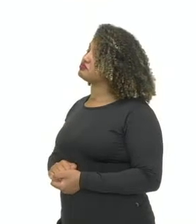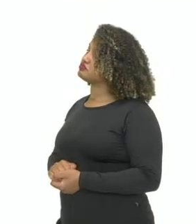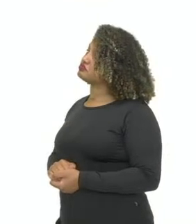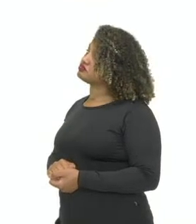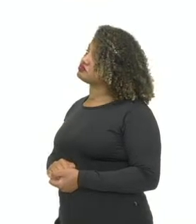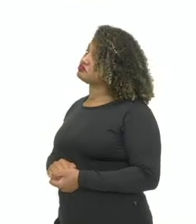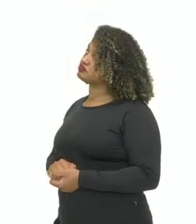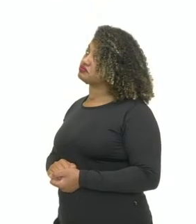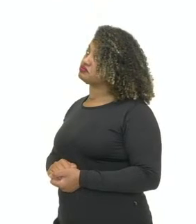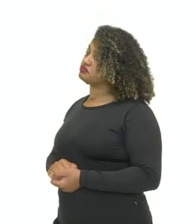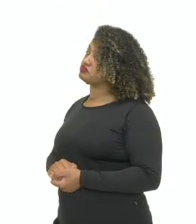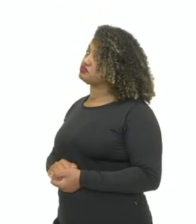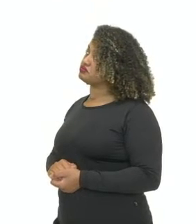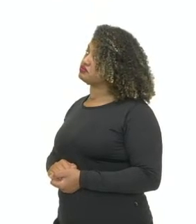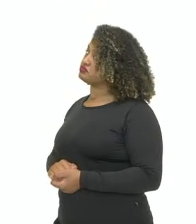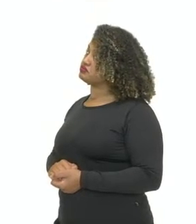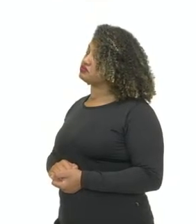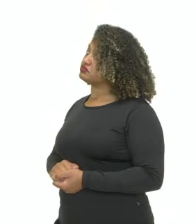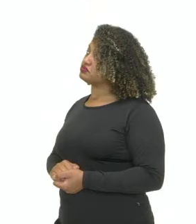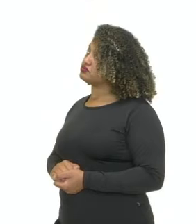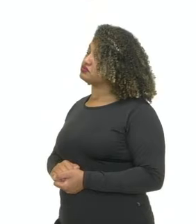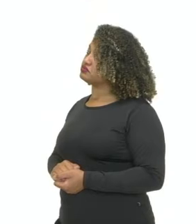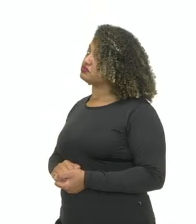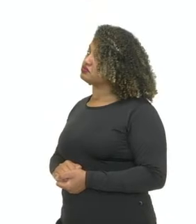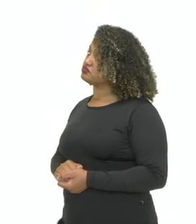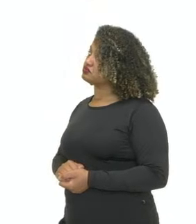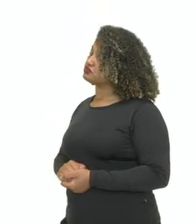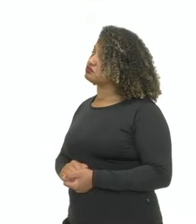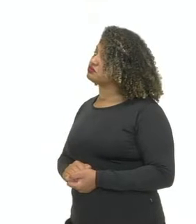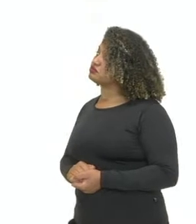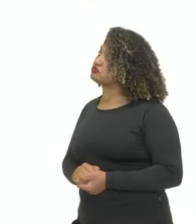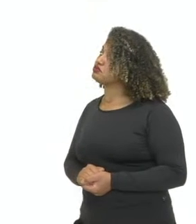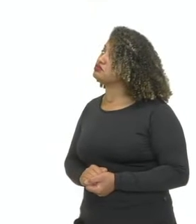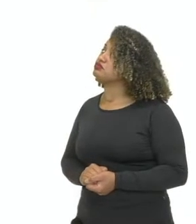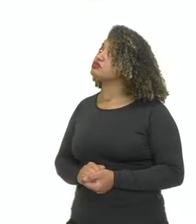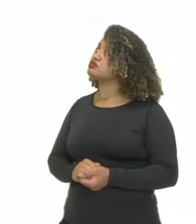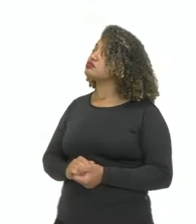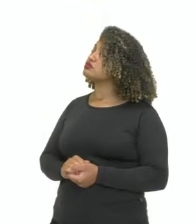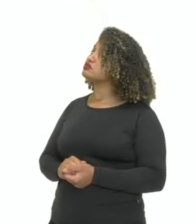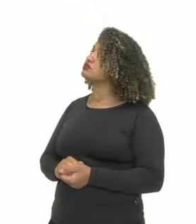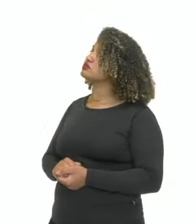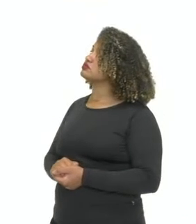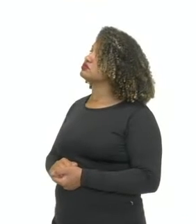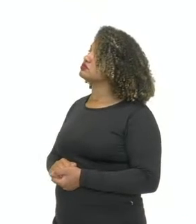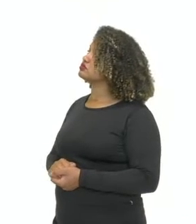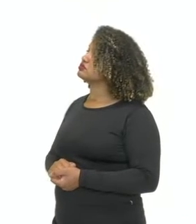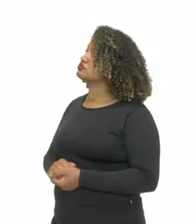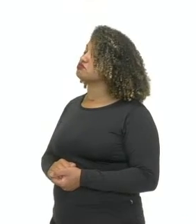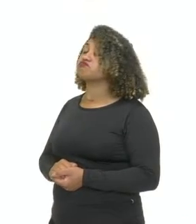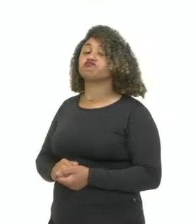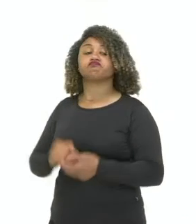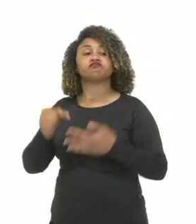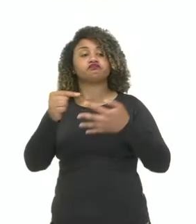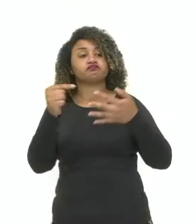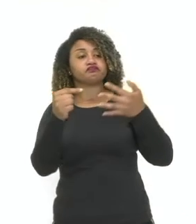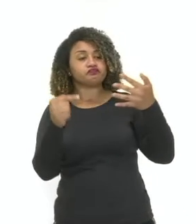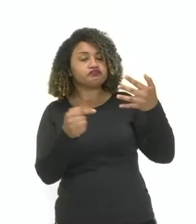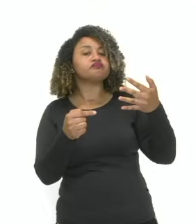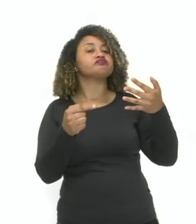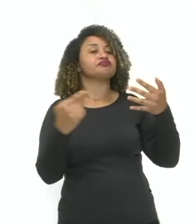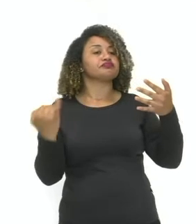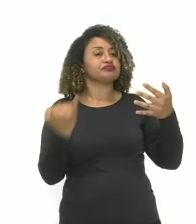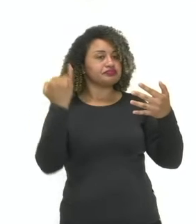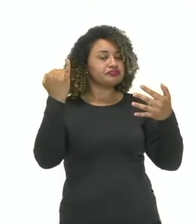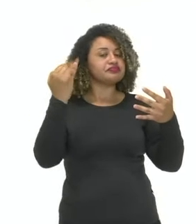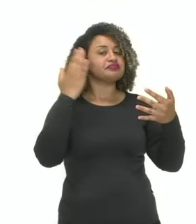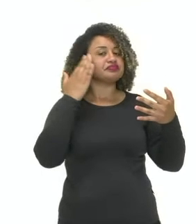presente, psicologicamente alejadas de él, limitadas e cerradas em si mesma. Essas são as observações. De